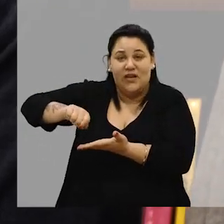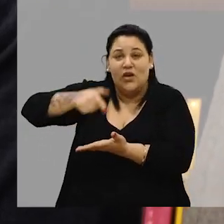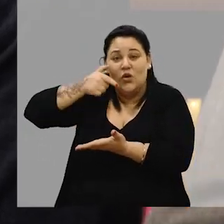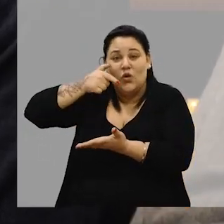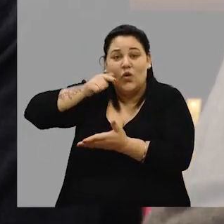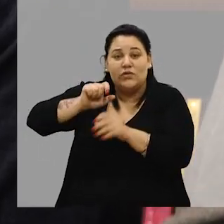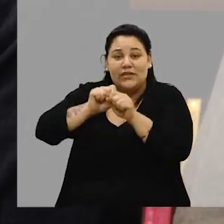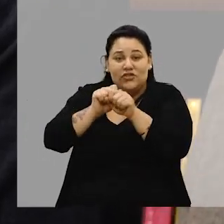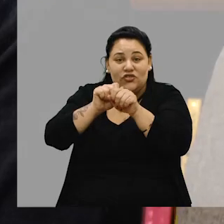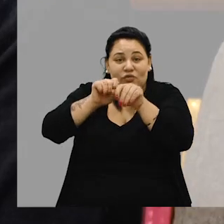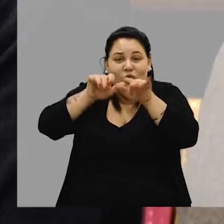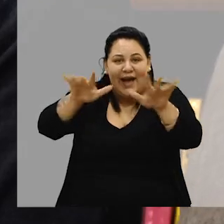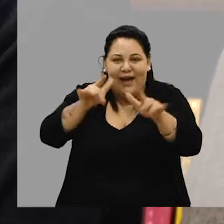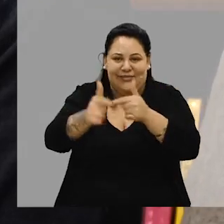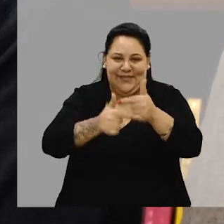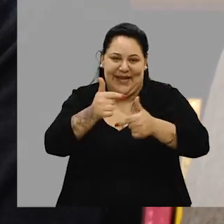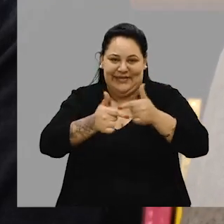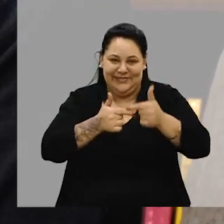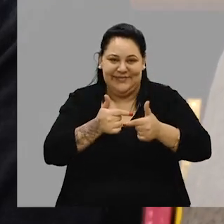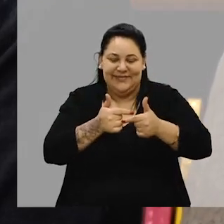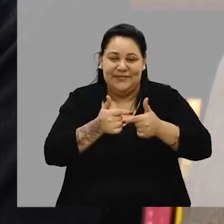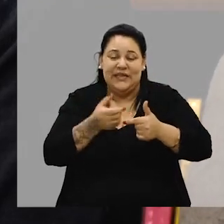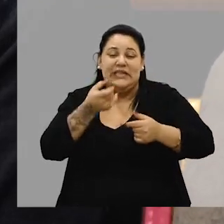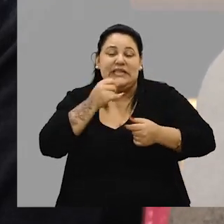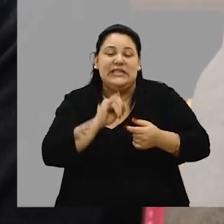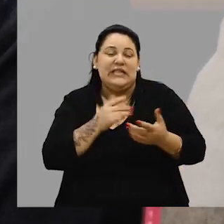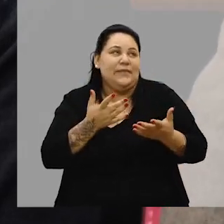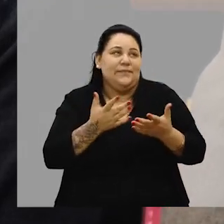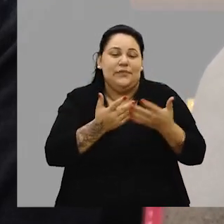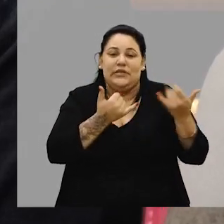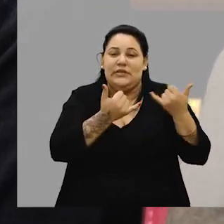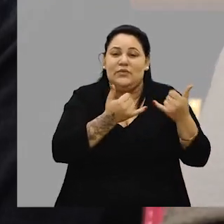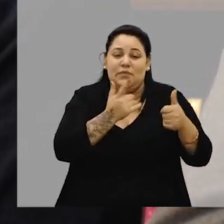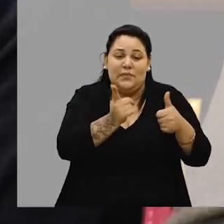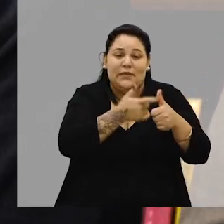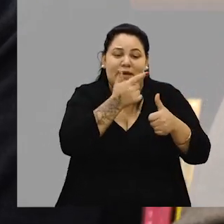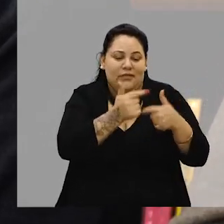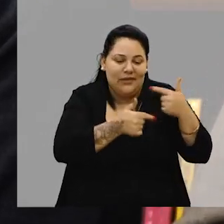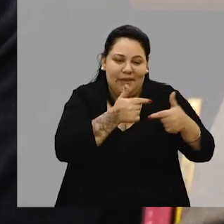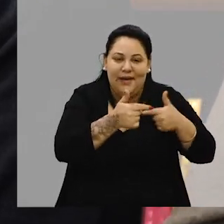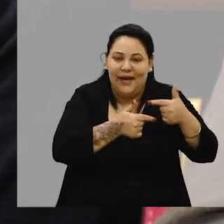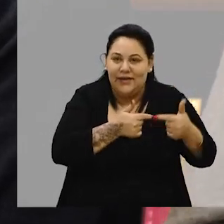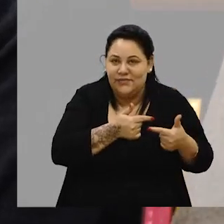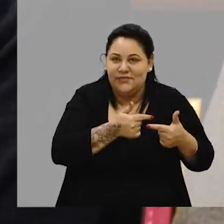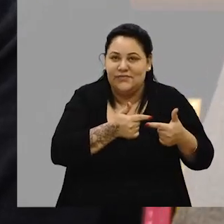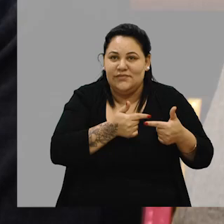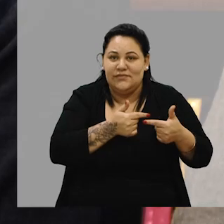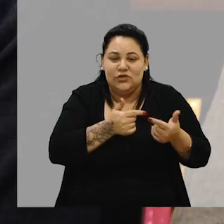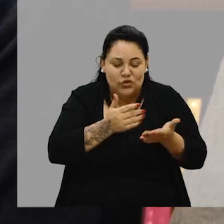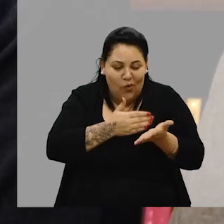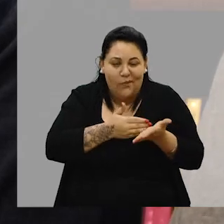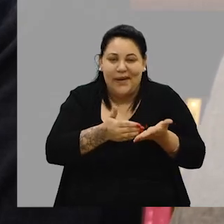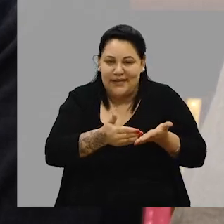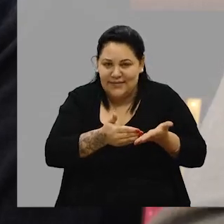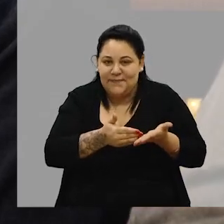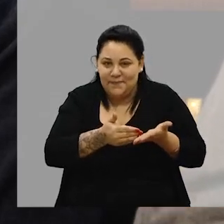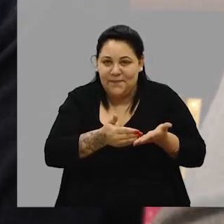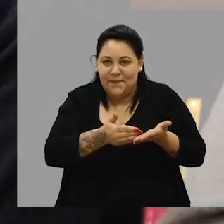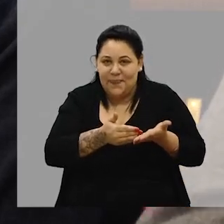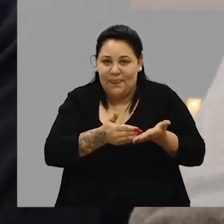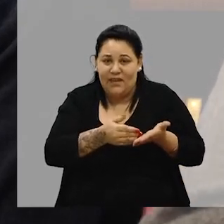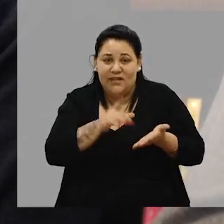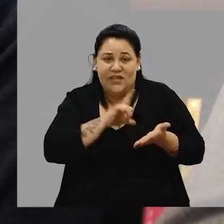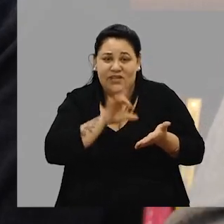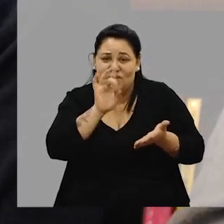possam ali multiplicar suas ações, não é? Se nas primeiras iniciativas, né,